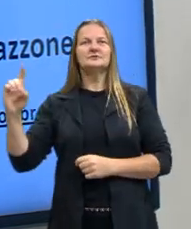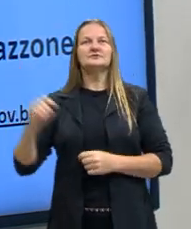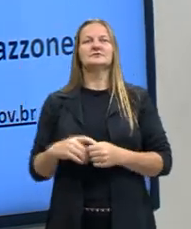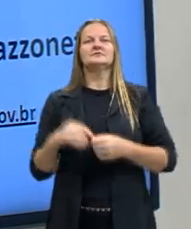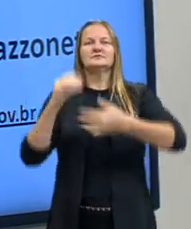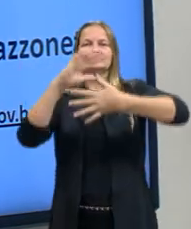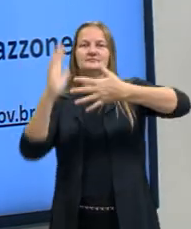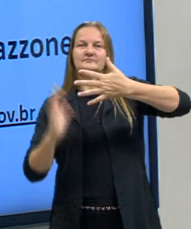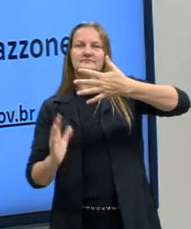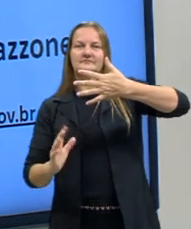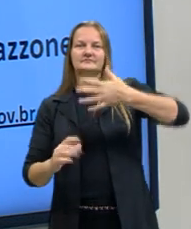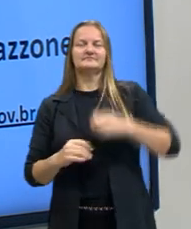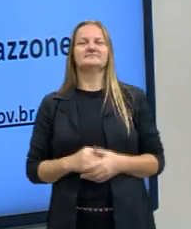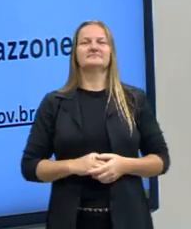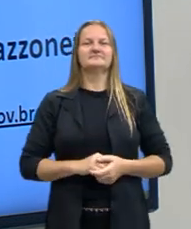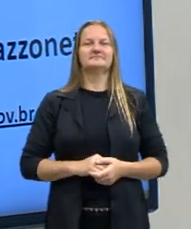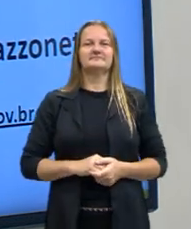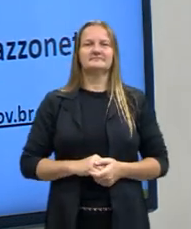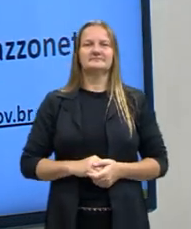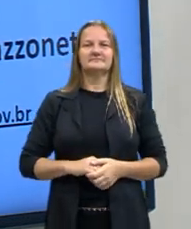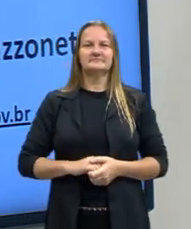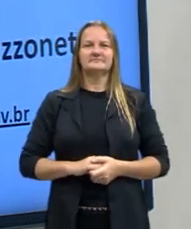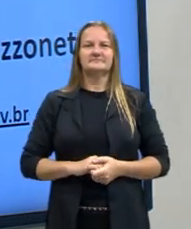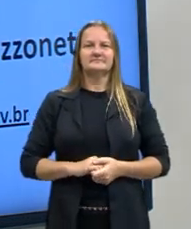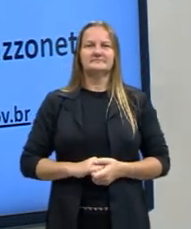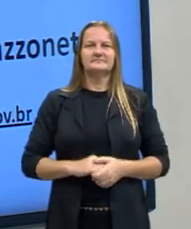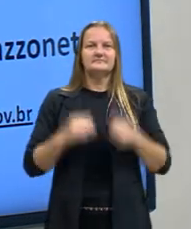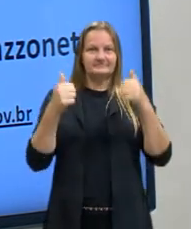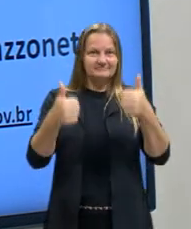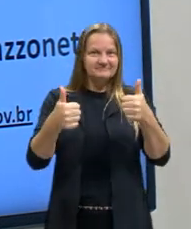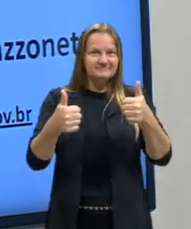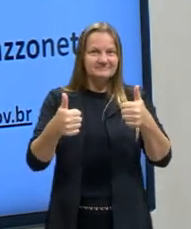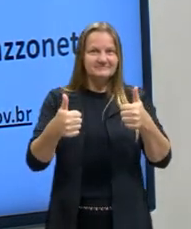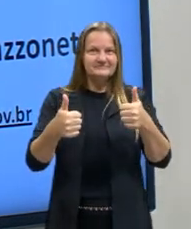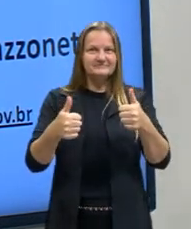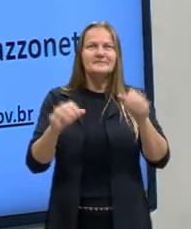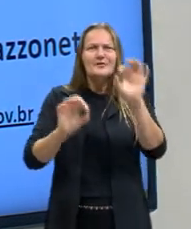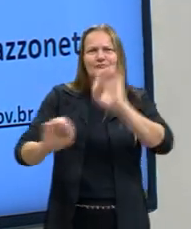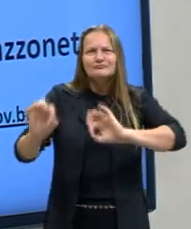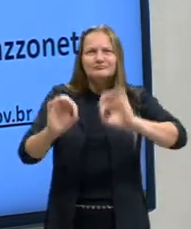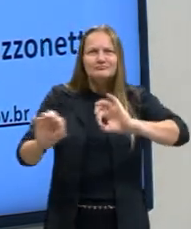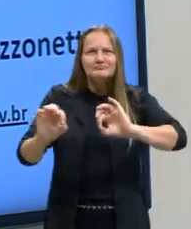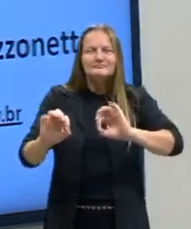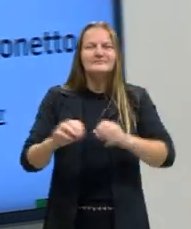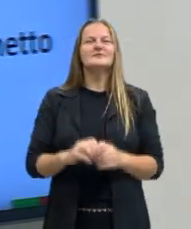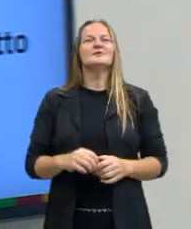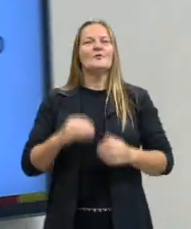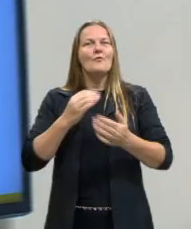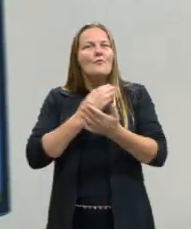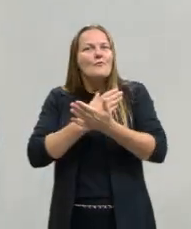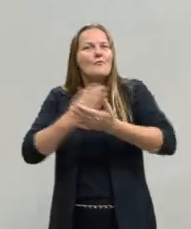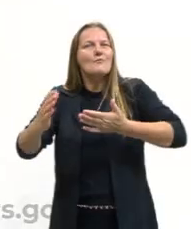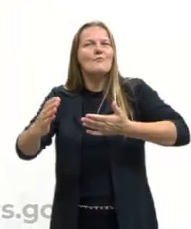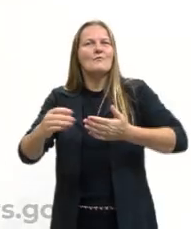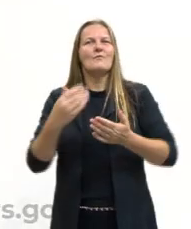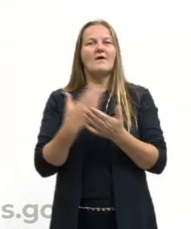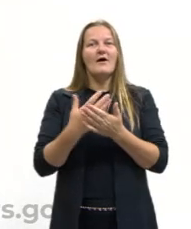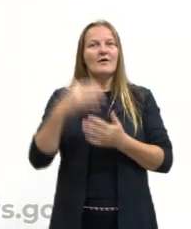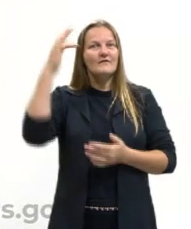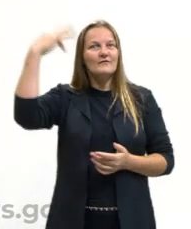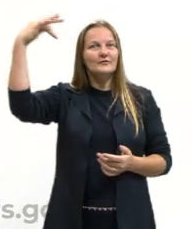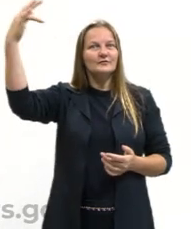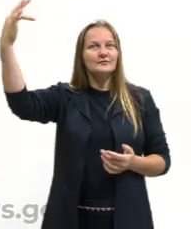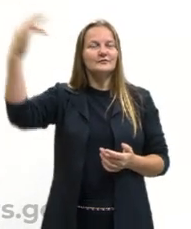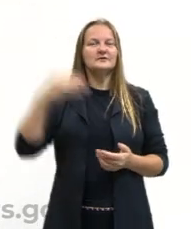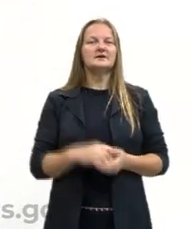as gurias das em Libras Ok tudo correto está acomodado bonitinho Então vamos para a nossa aula de filosofia